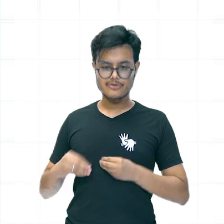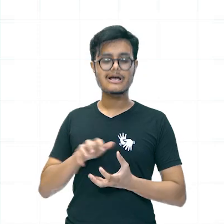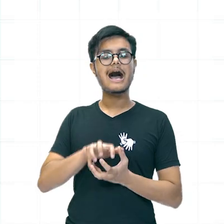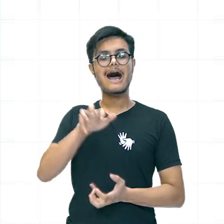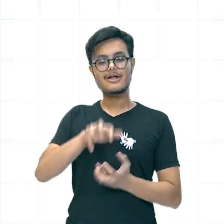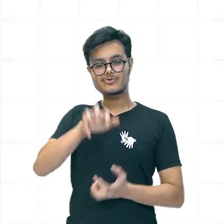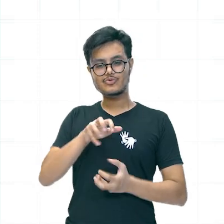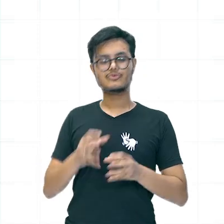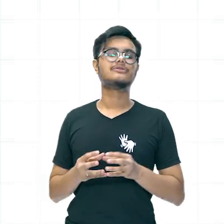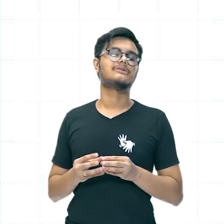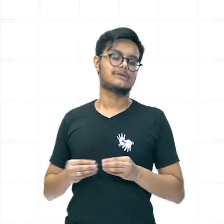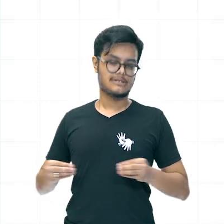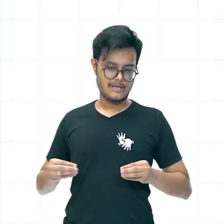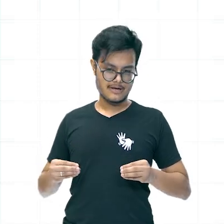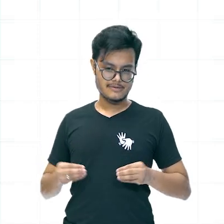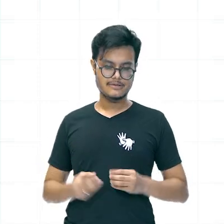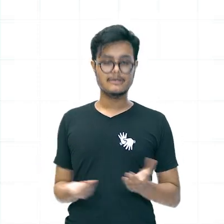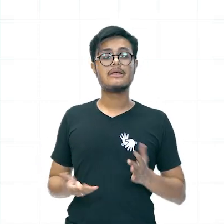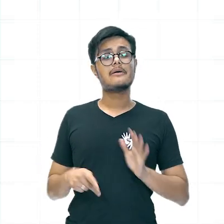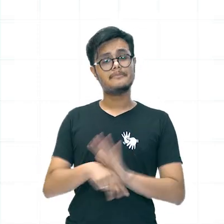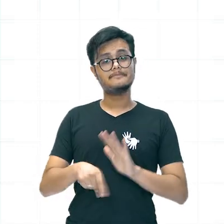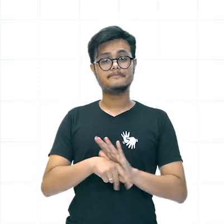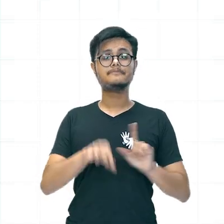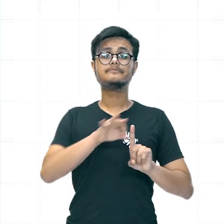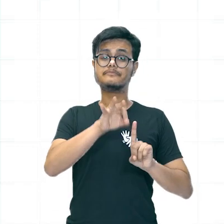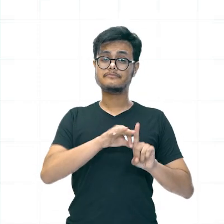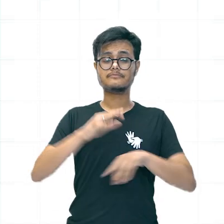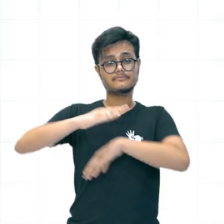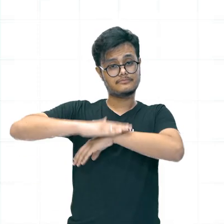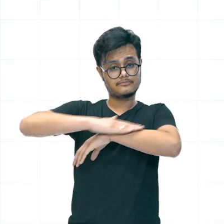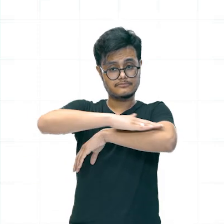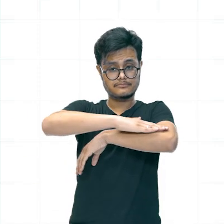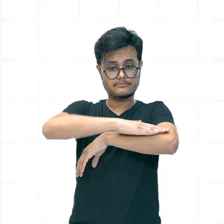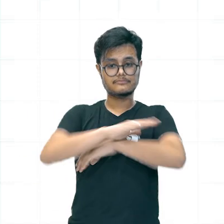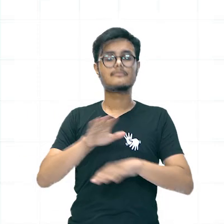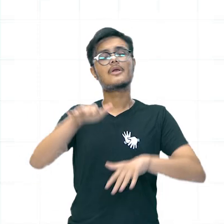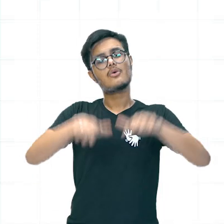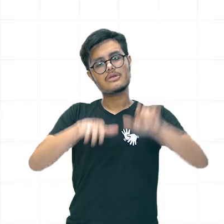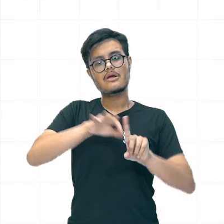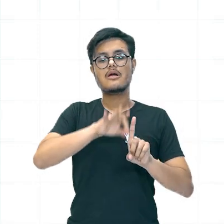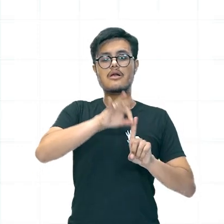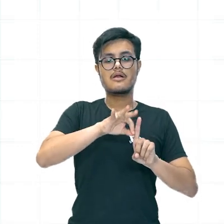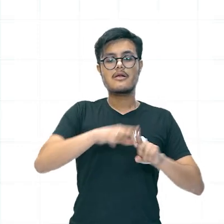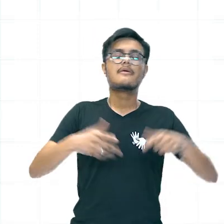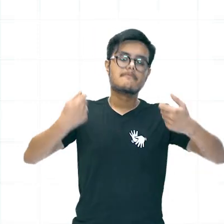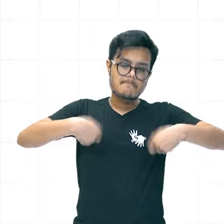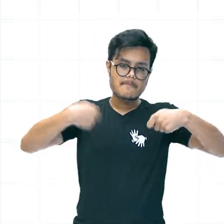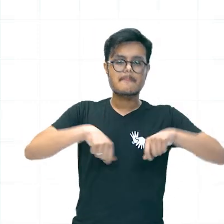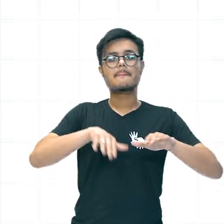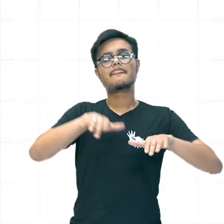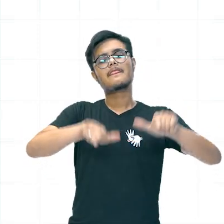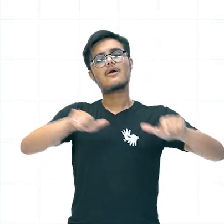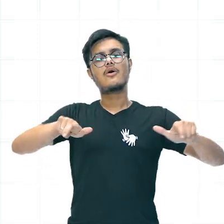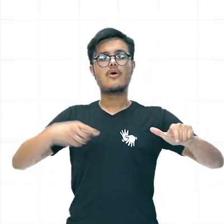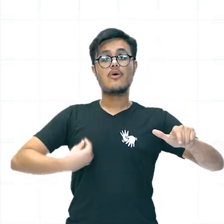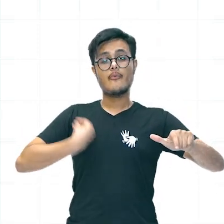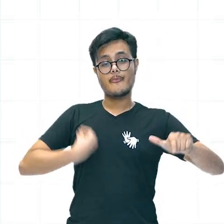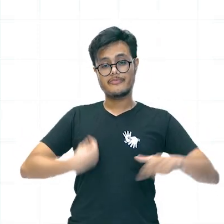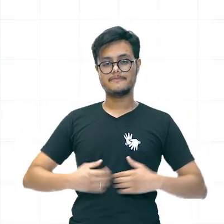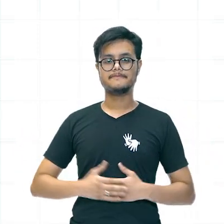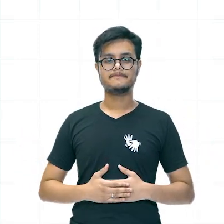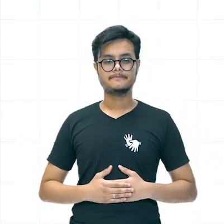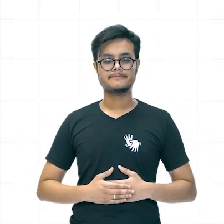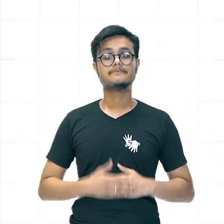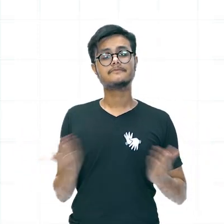adulta. Todos eles aí são pecilotérmicos ou heterotérmicos, quer dizer que a temperatura do corpo deles varia conforme o